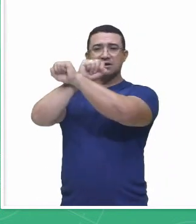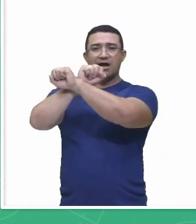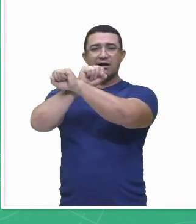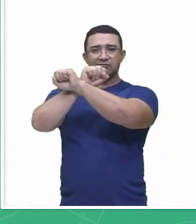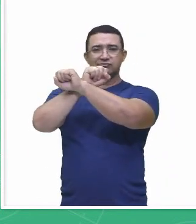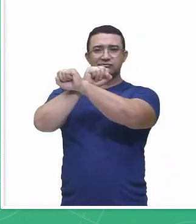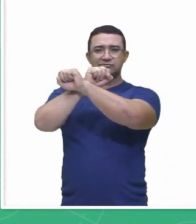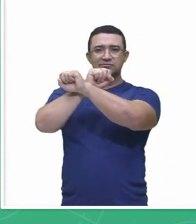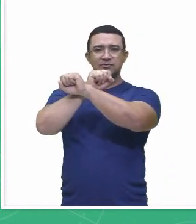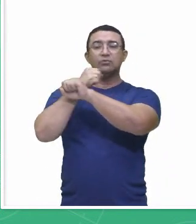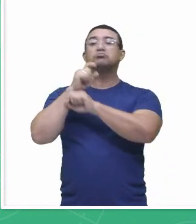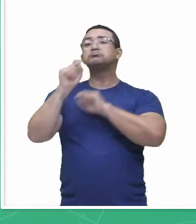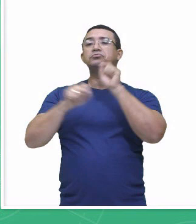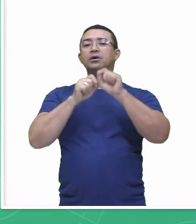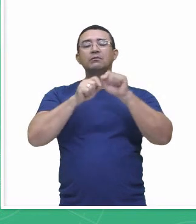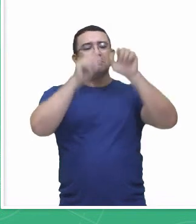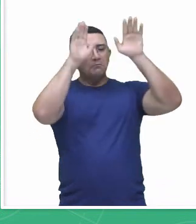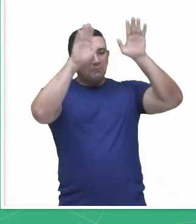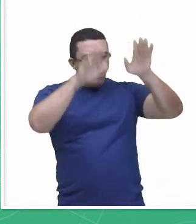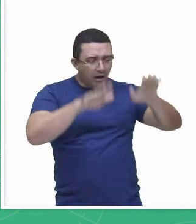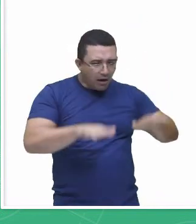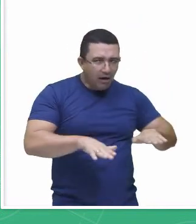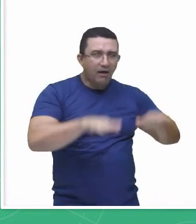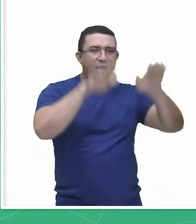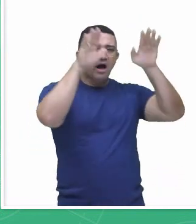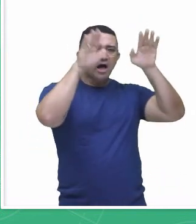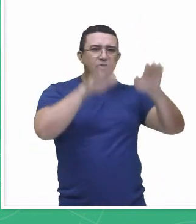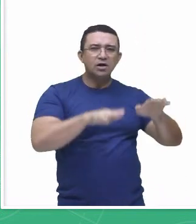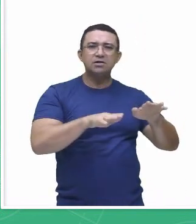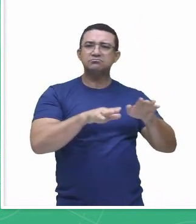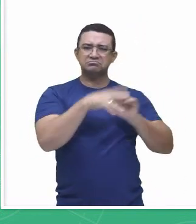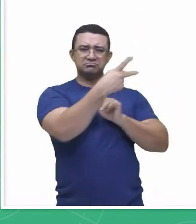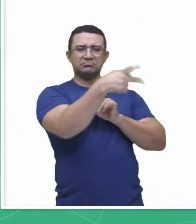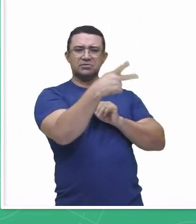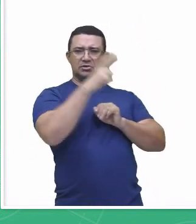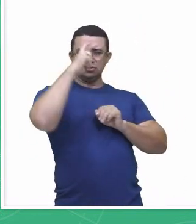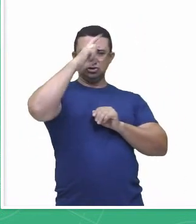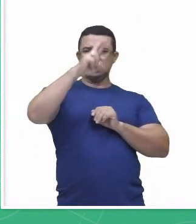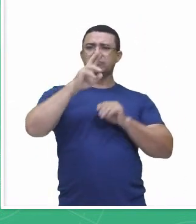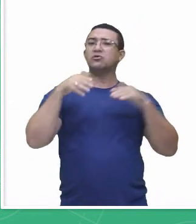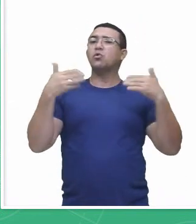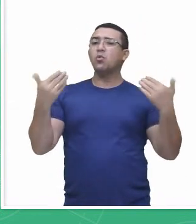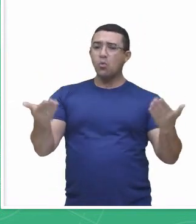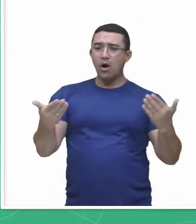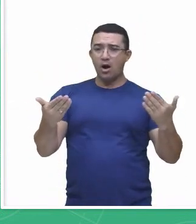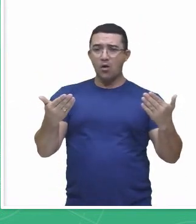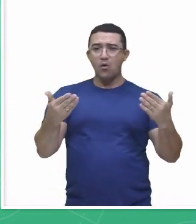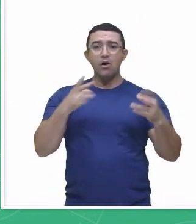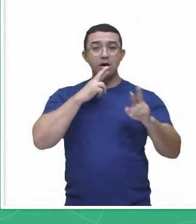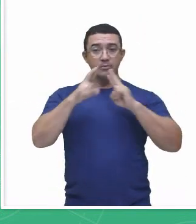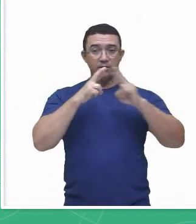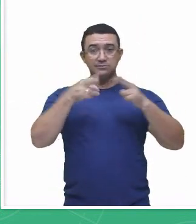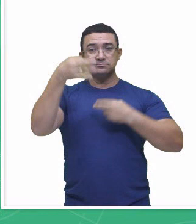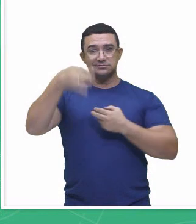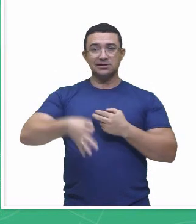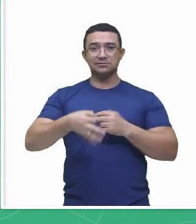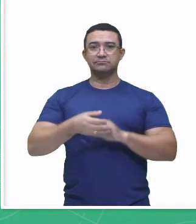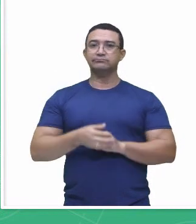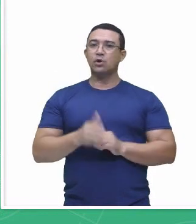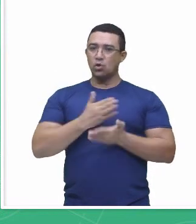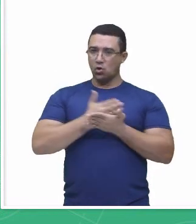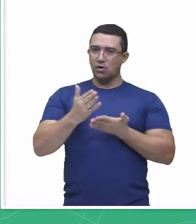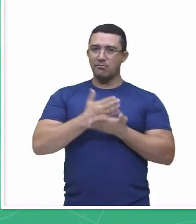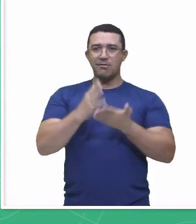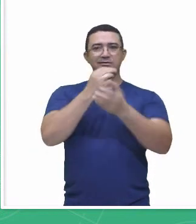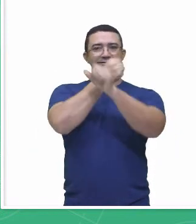adorando. Adorando quem? Os seus senhores. Então, qual vai ser a resposta correta? A gente vai ter que começar com escravos, não